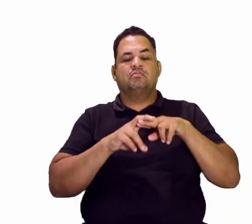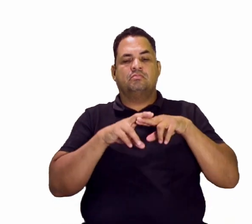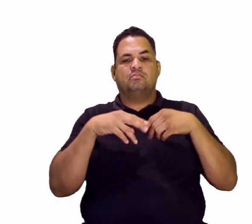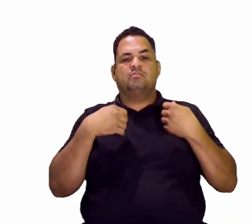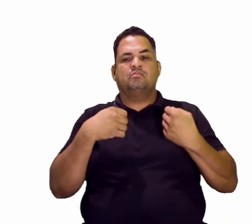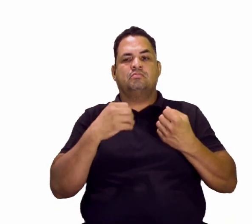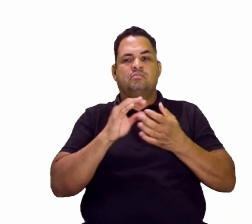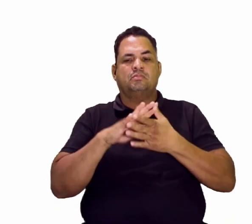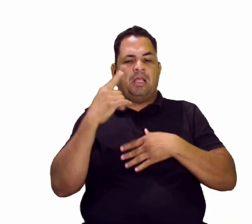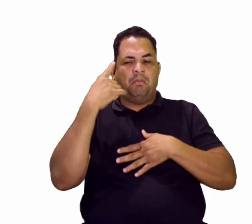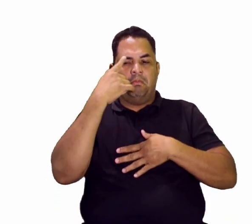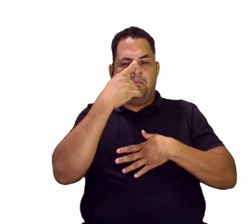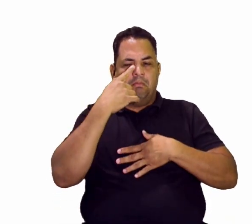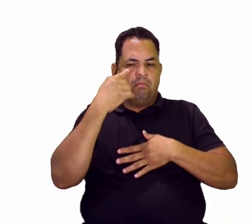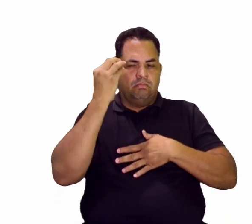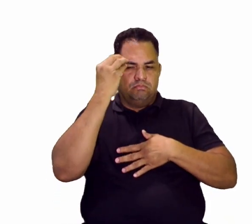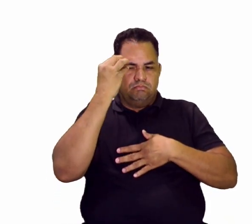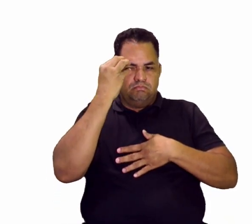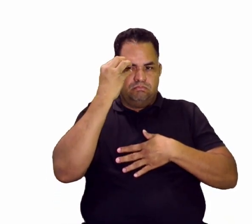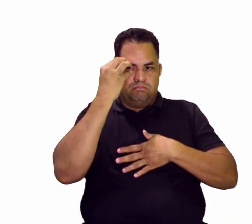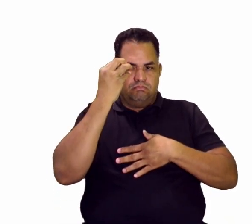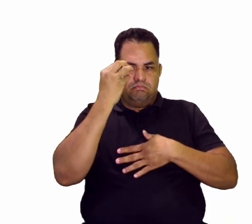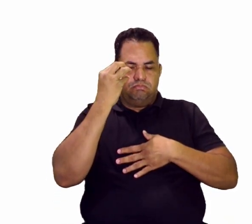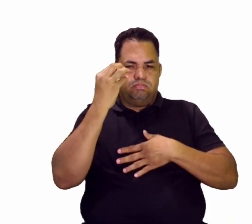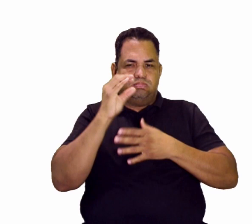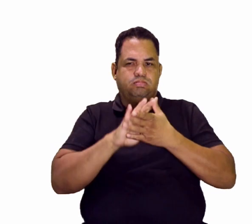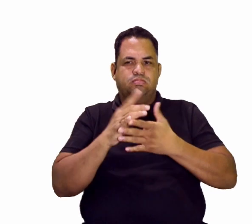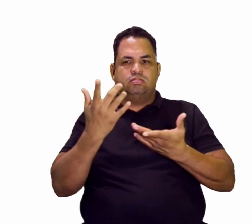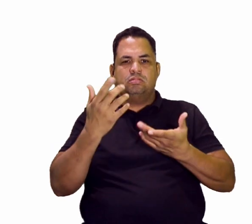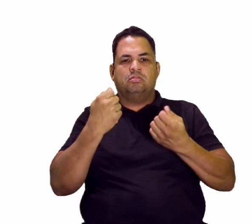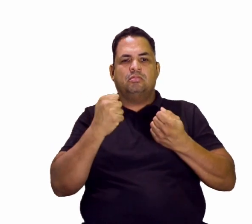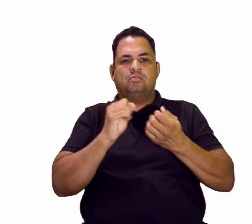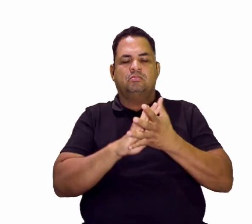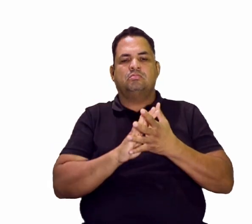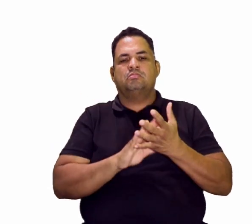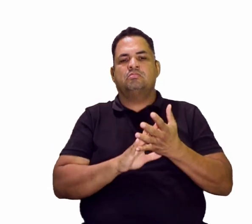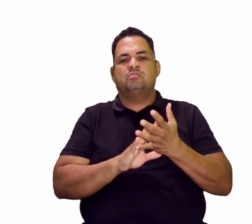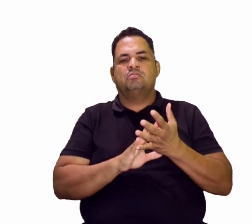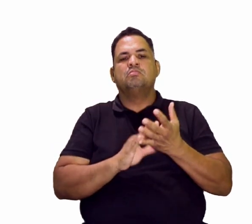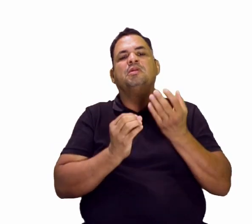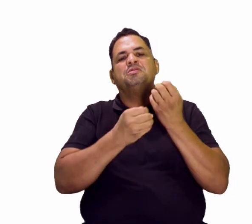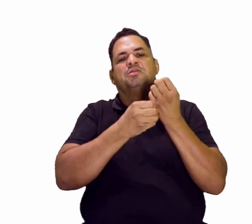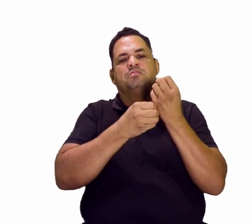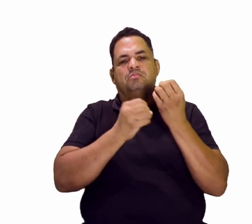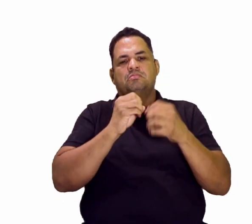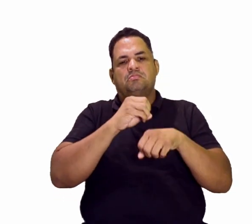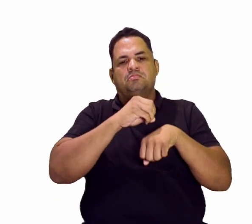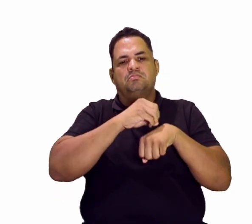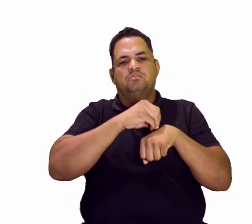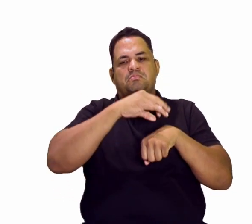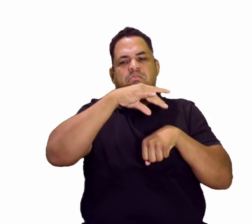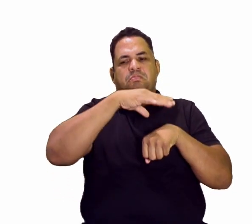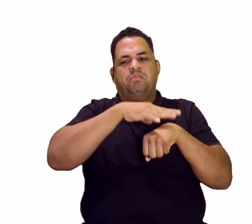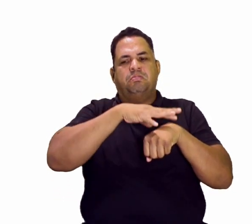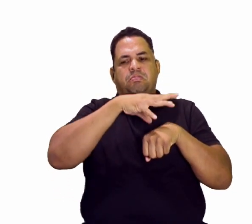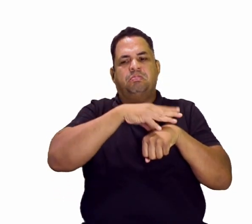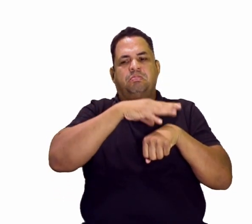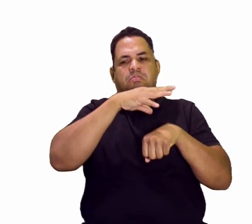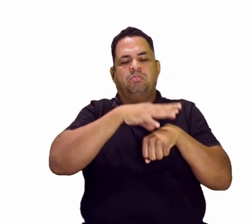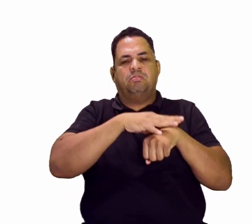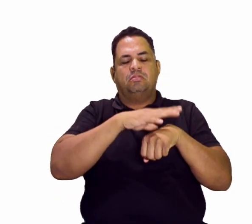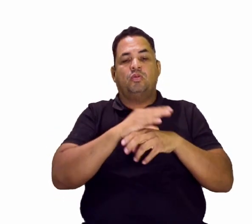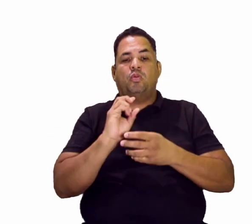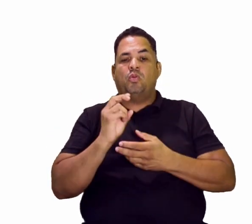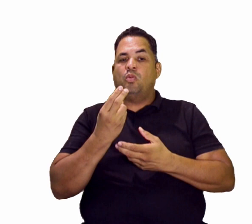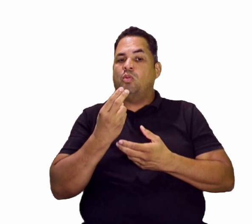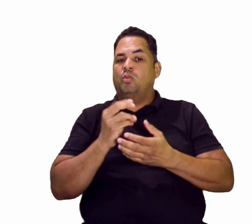que tem conjuntivite e nem vai no médico, mas é interessante você ir porque pode ser uma alergia, mas pode ser também uma infecção bacteriana ou